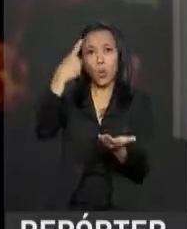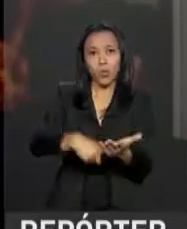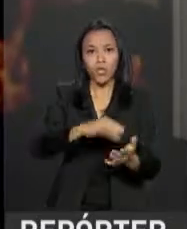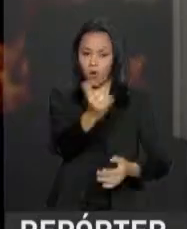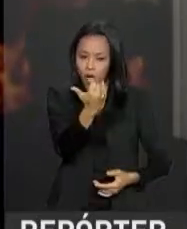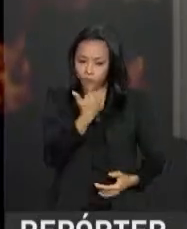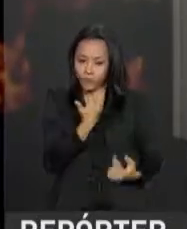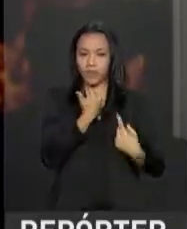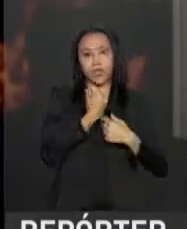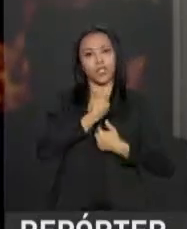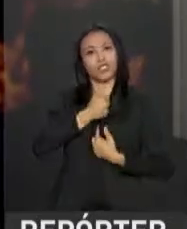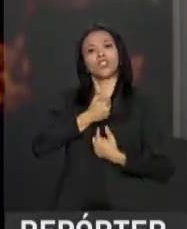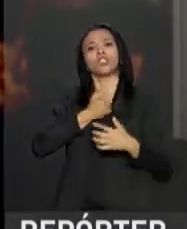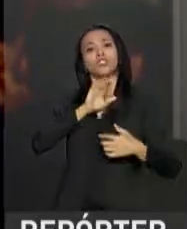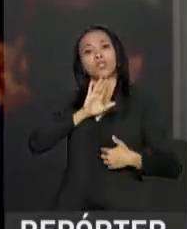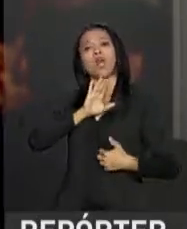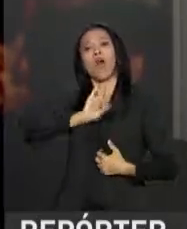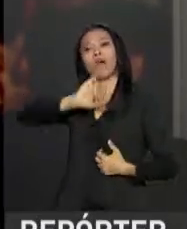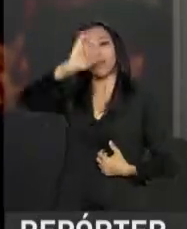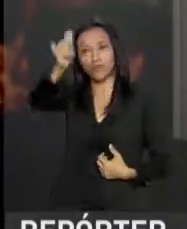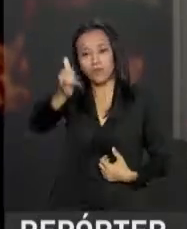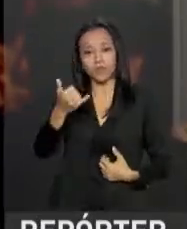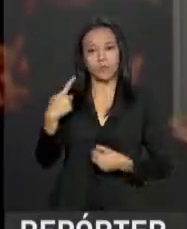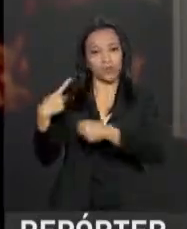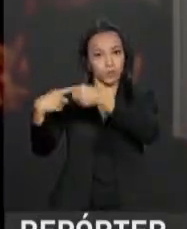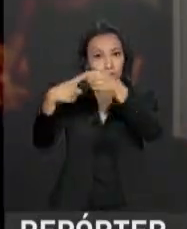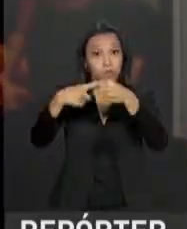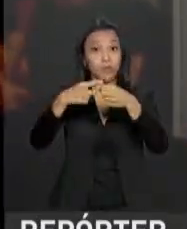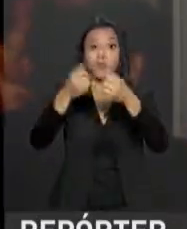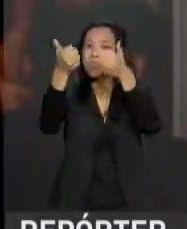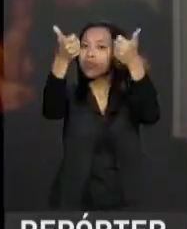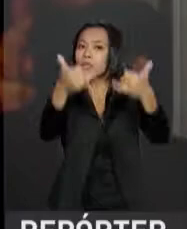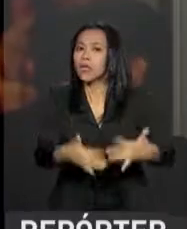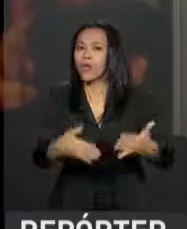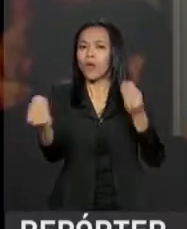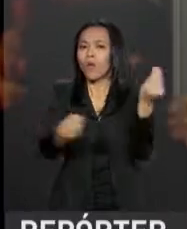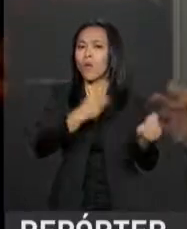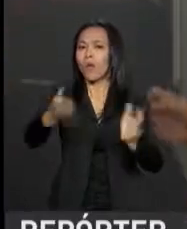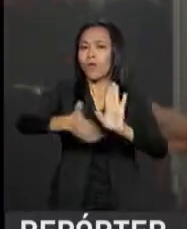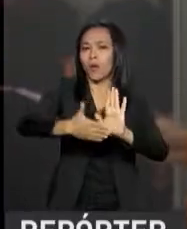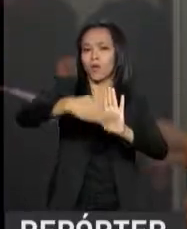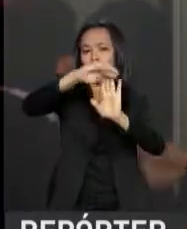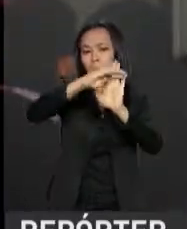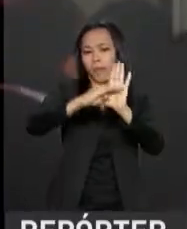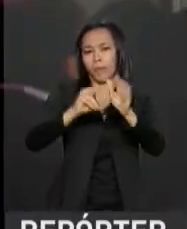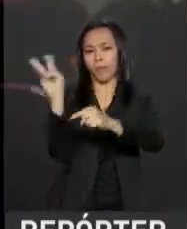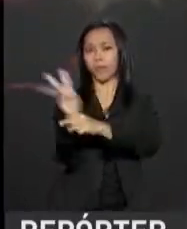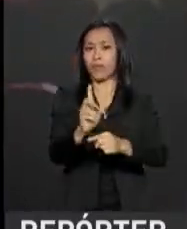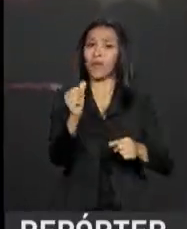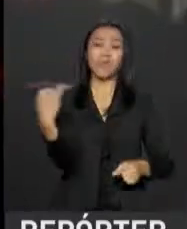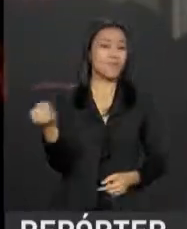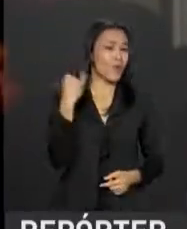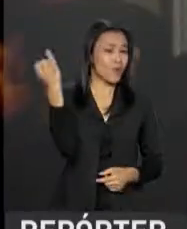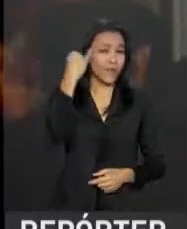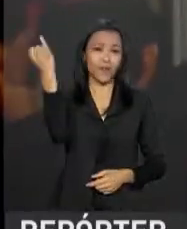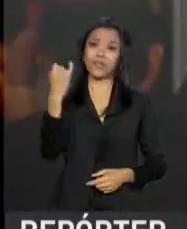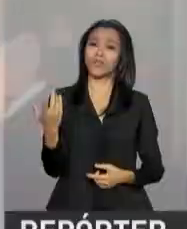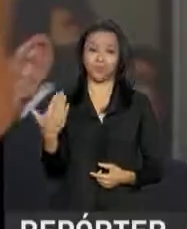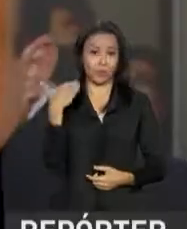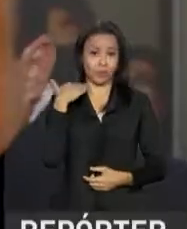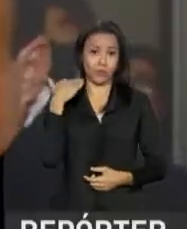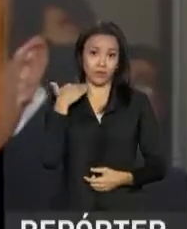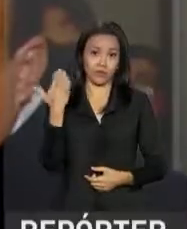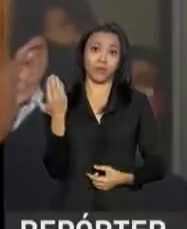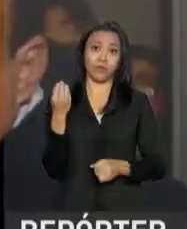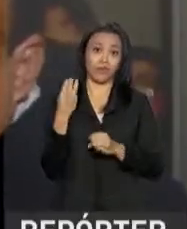gente vai até o município para apresentar nossa linha de financiamento que é importante que o banco se aproxime dos municípios prefeito porque ele possa entender o bom